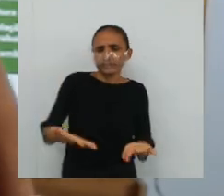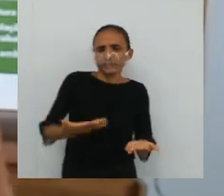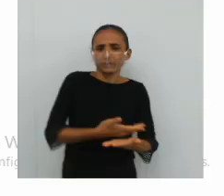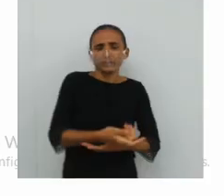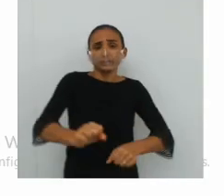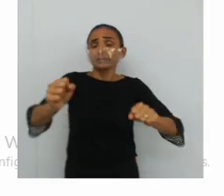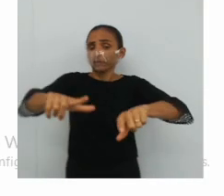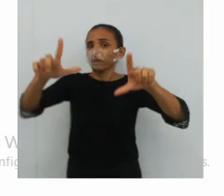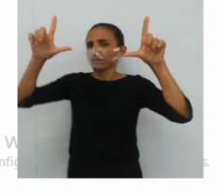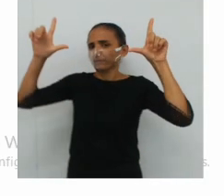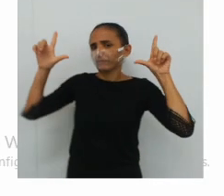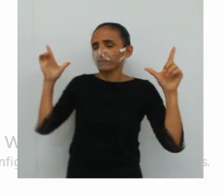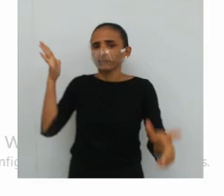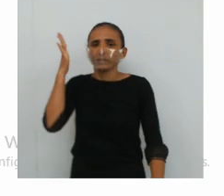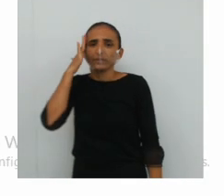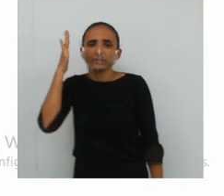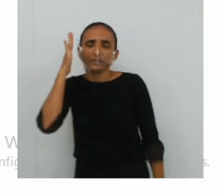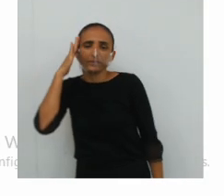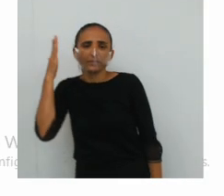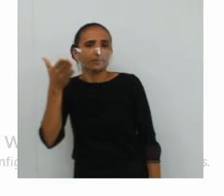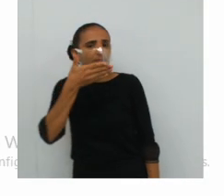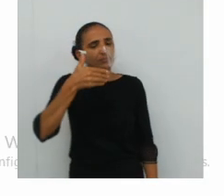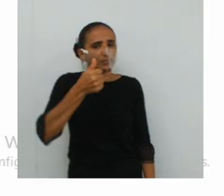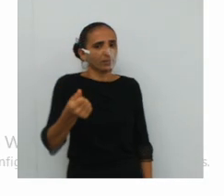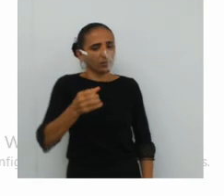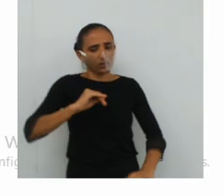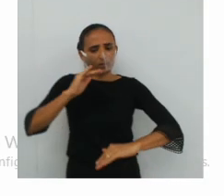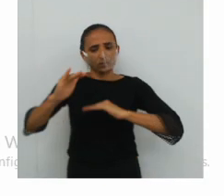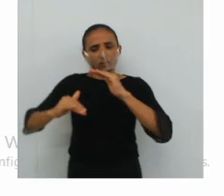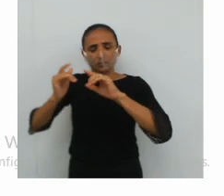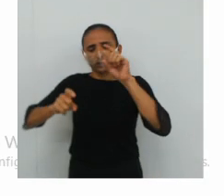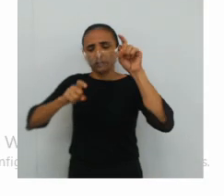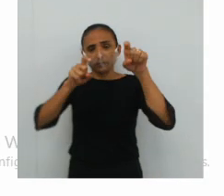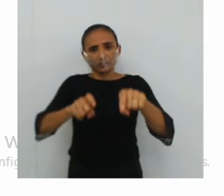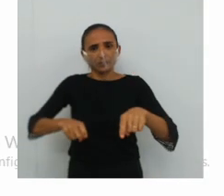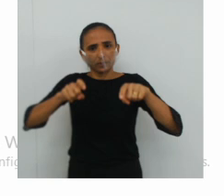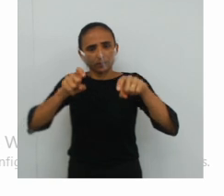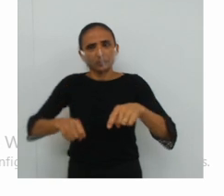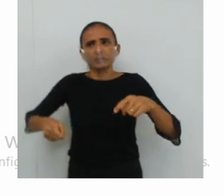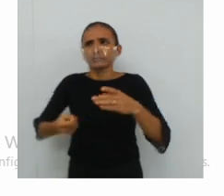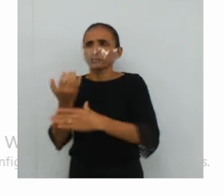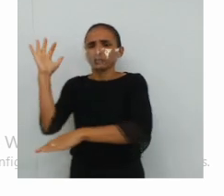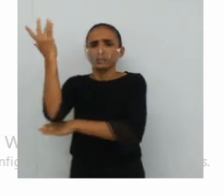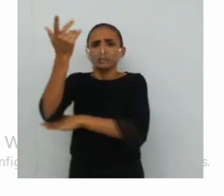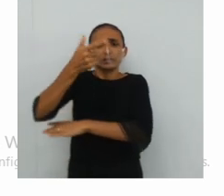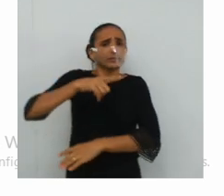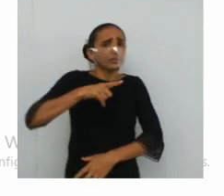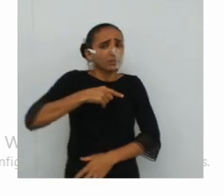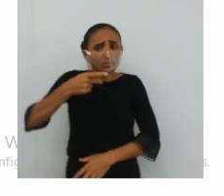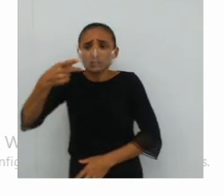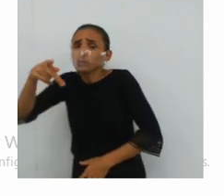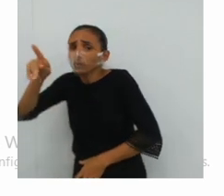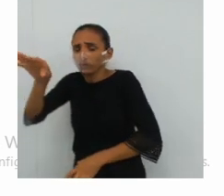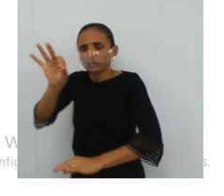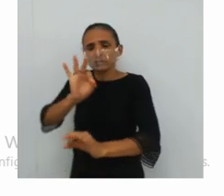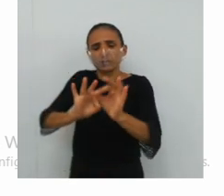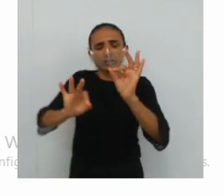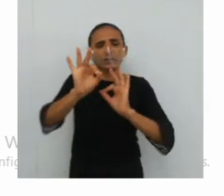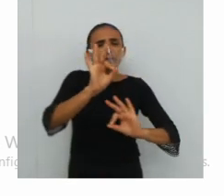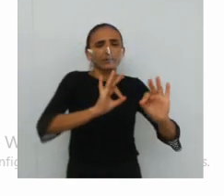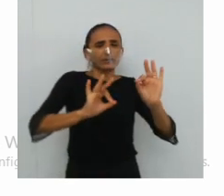para o slide para a gente entender. Olha lá, produção agrícola, ela tem os seus sistemas, tá? Que é o